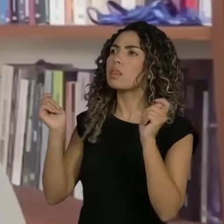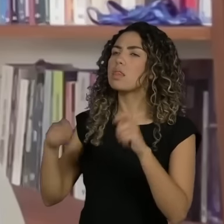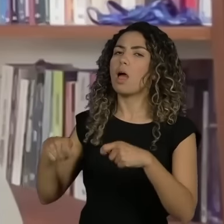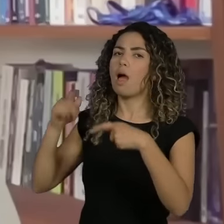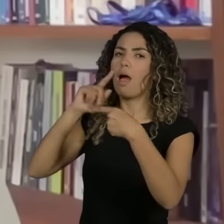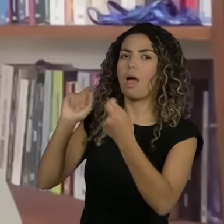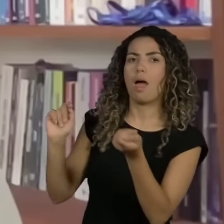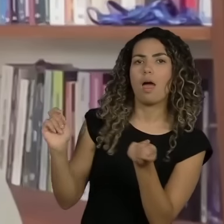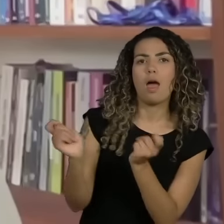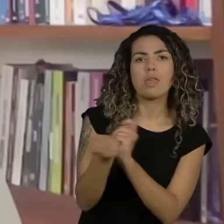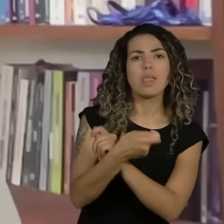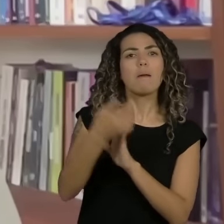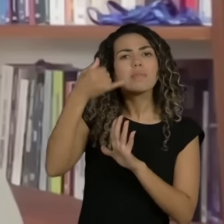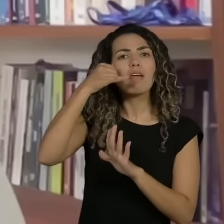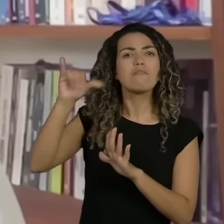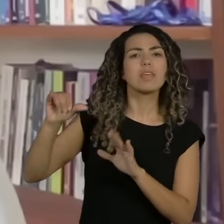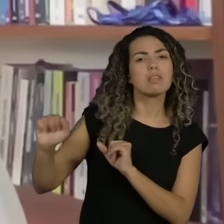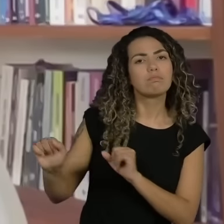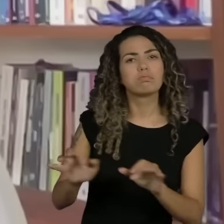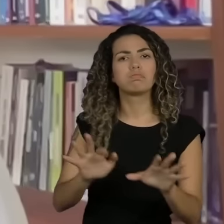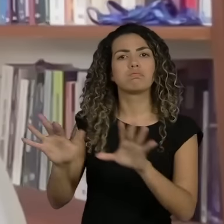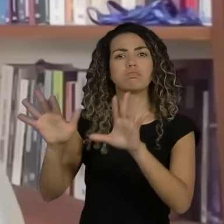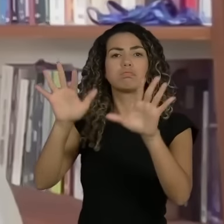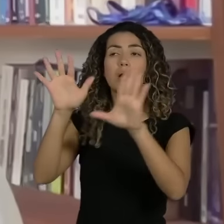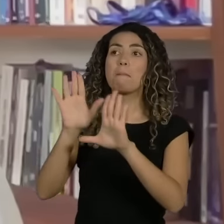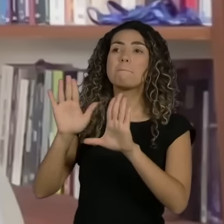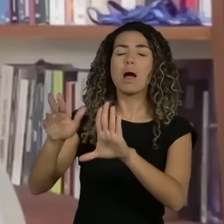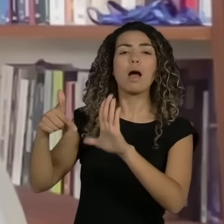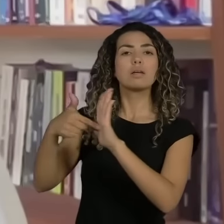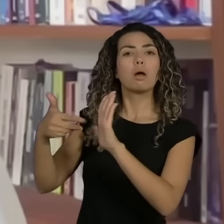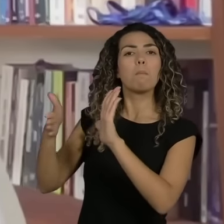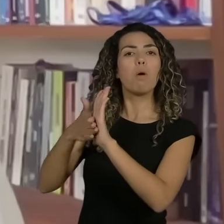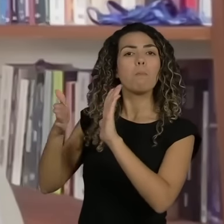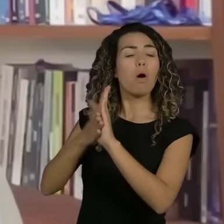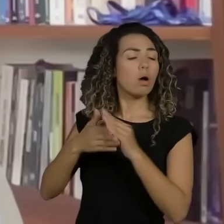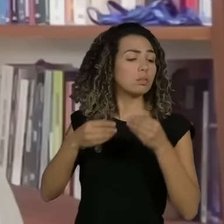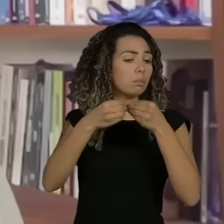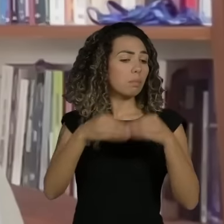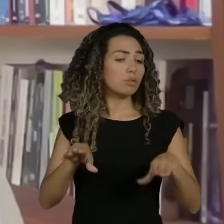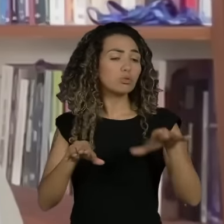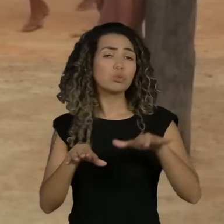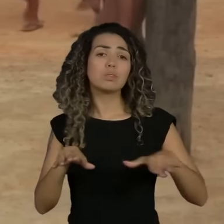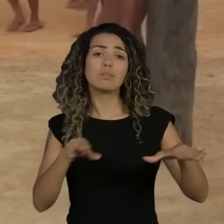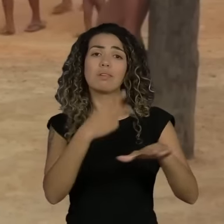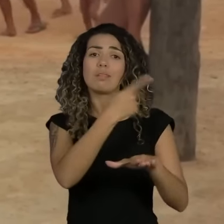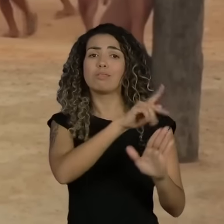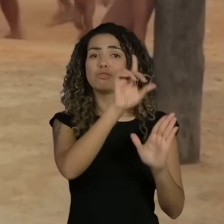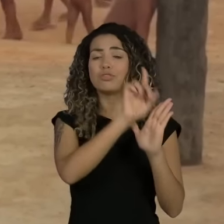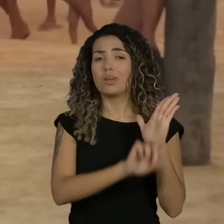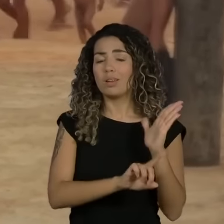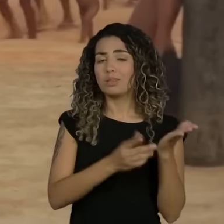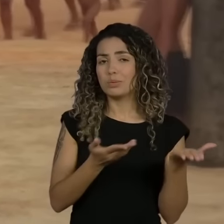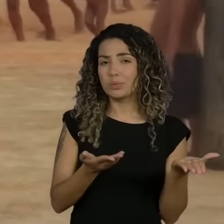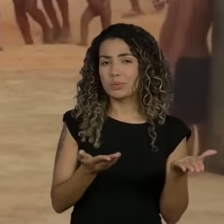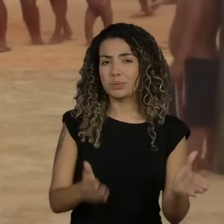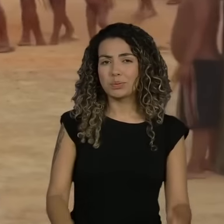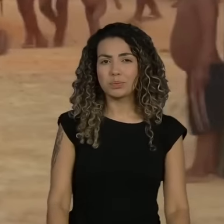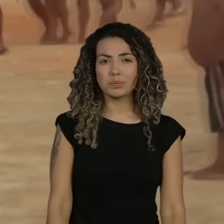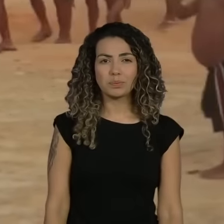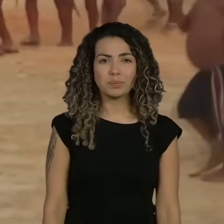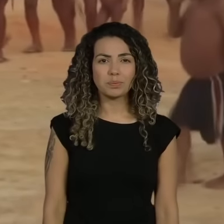energética no sentido de emissões de gases de efeito estufa, eles acabam que perpetuam violações de direitos das pessoas.